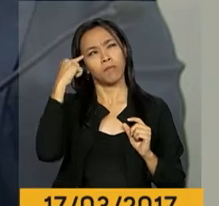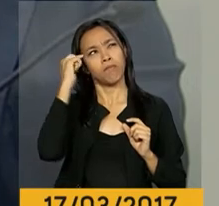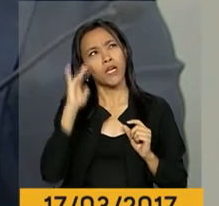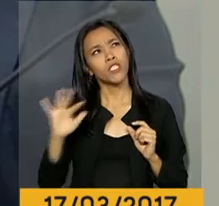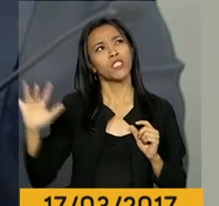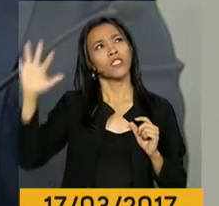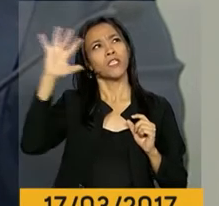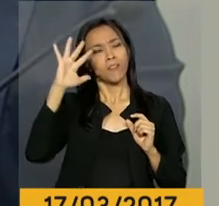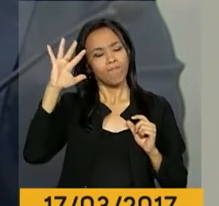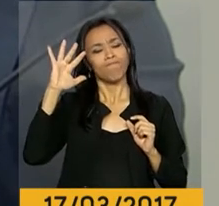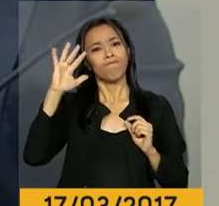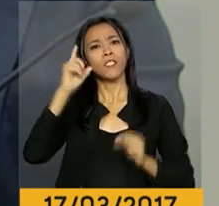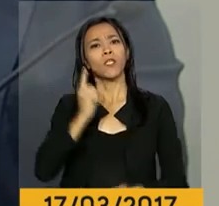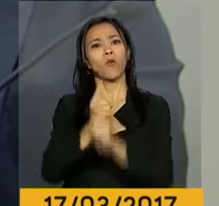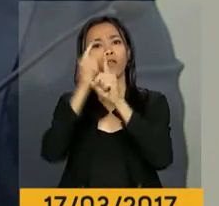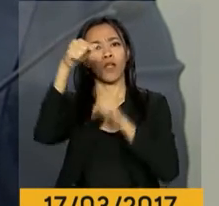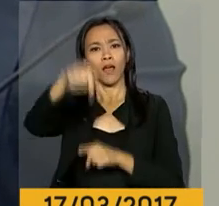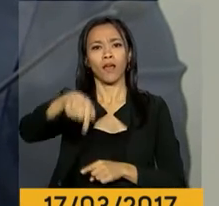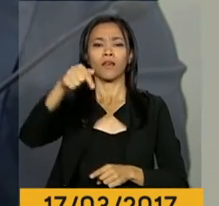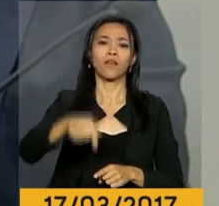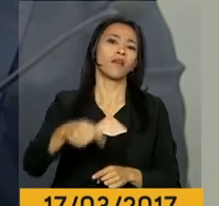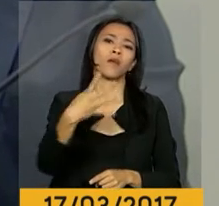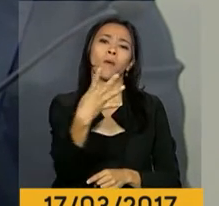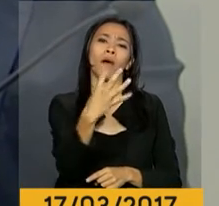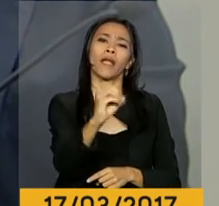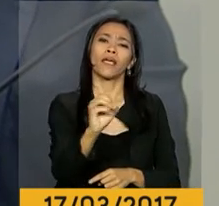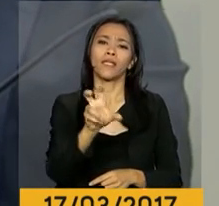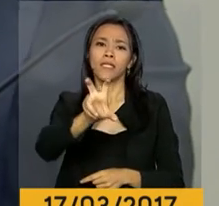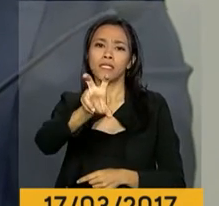de que nós encontraríamos aqui